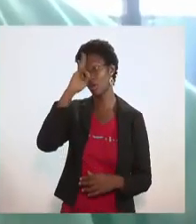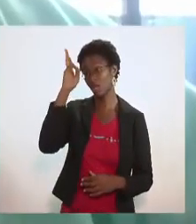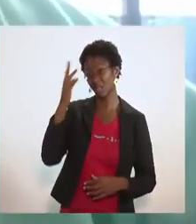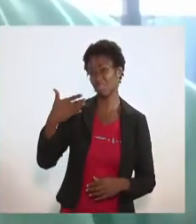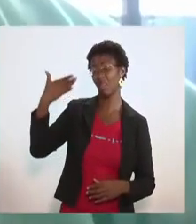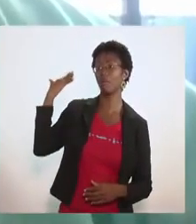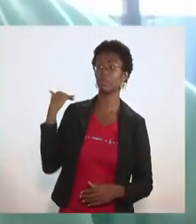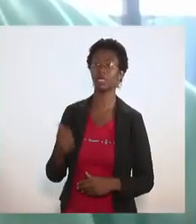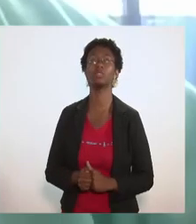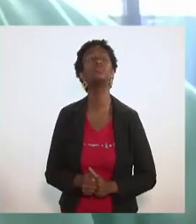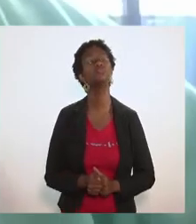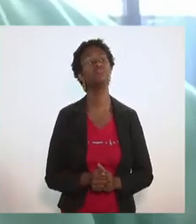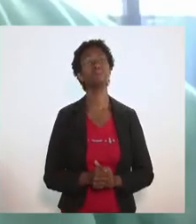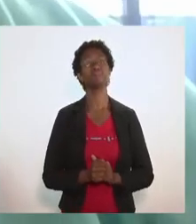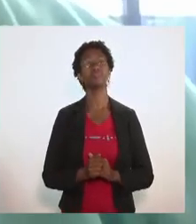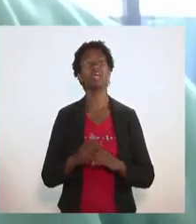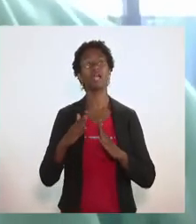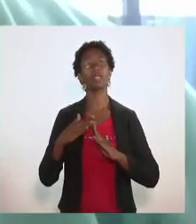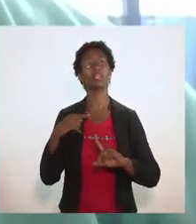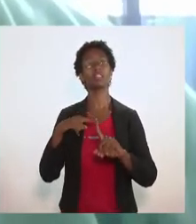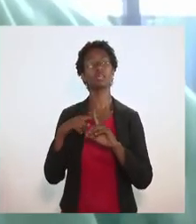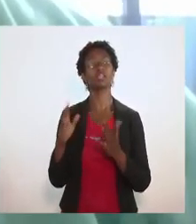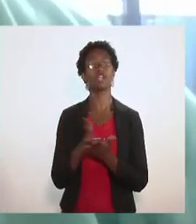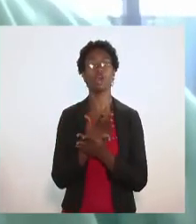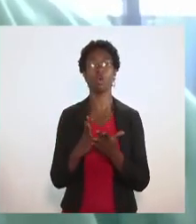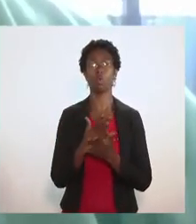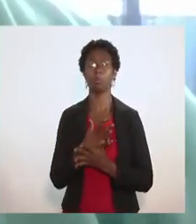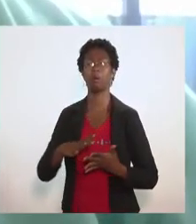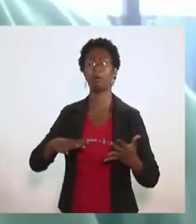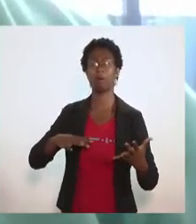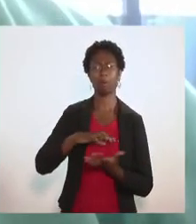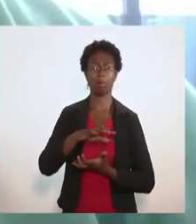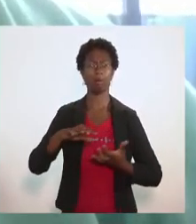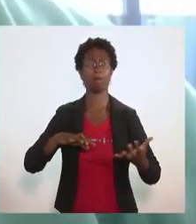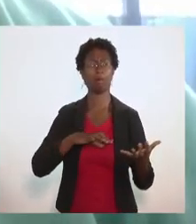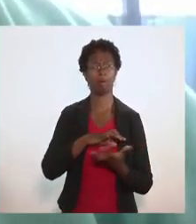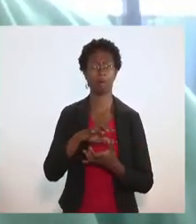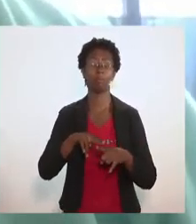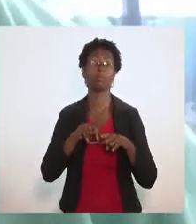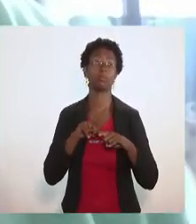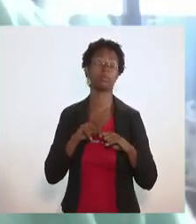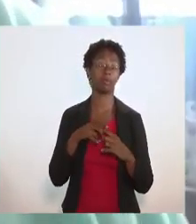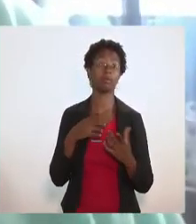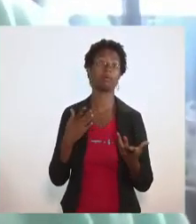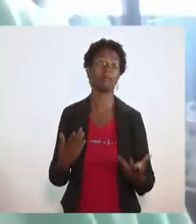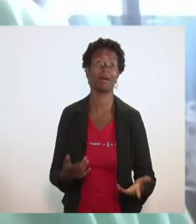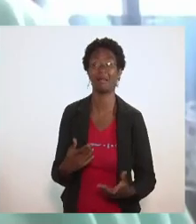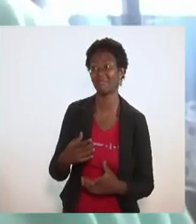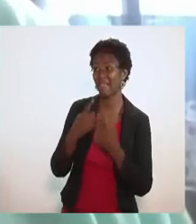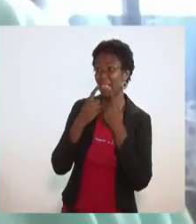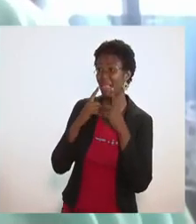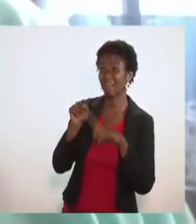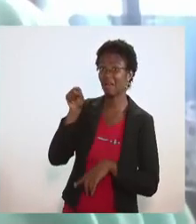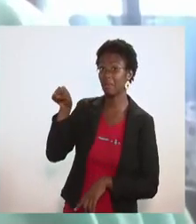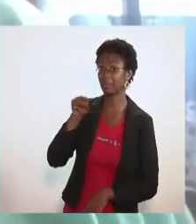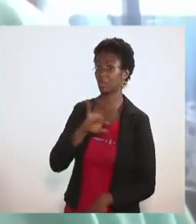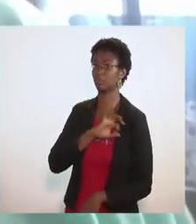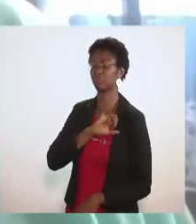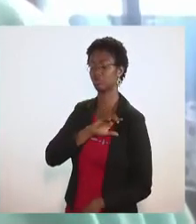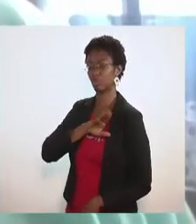Mônica. Bom dia, deputado. Bom dia. Mas, então, voltando. Eu me lembro, na época,